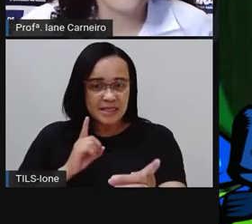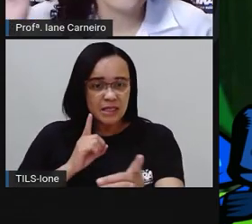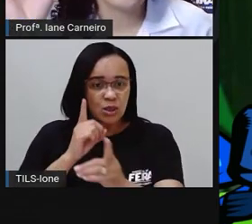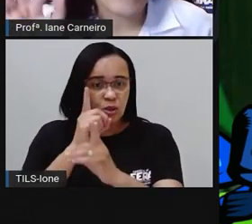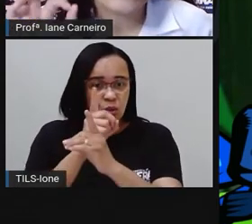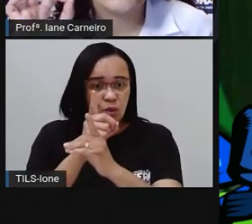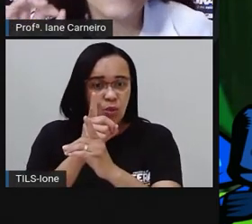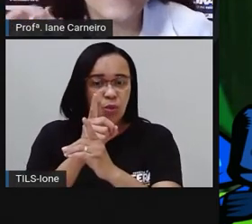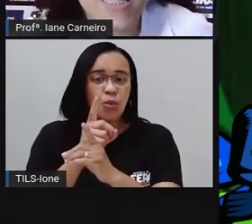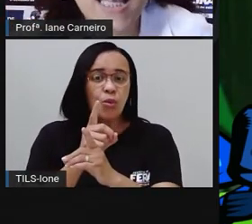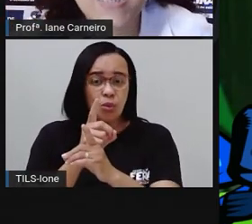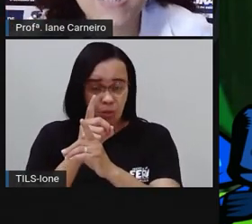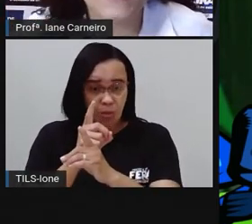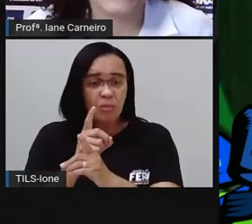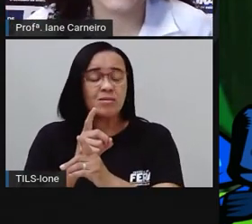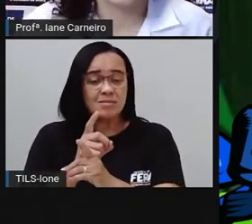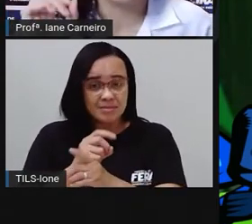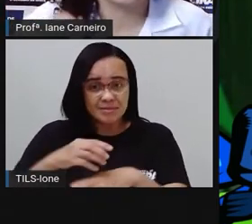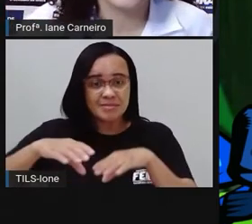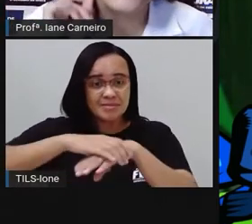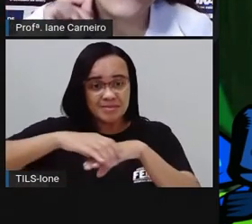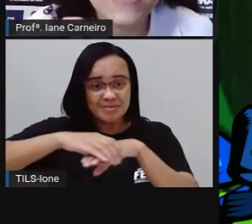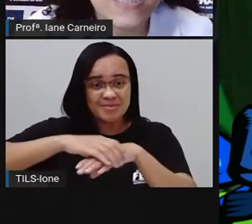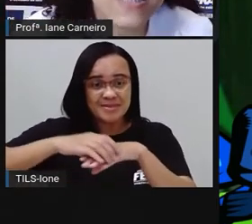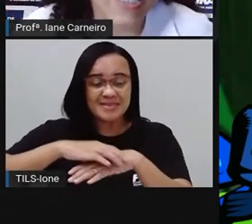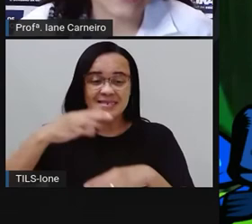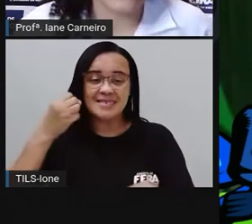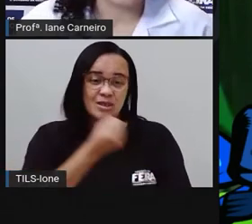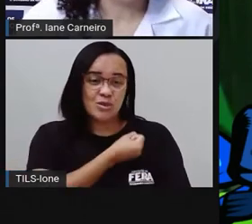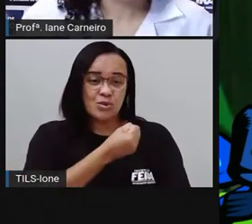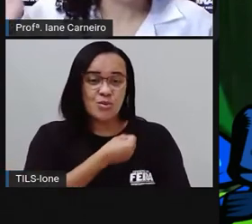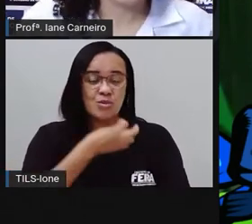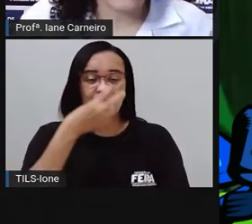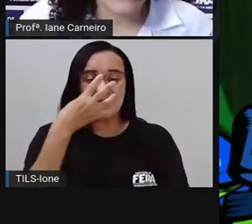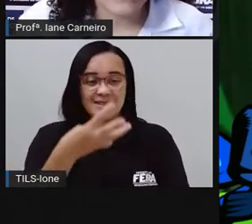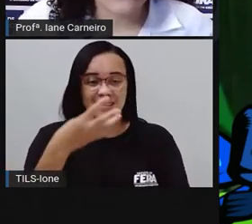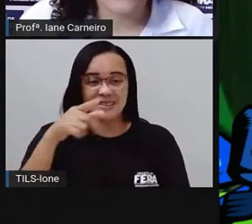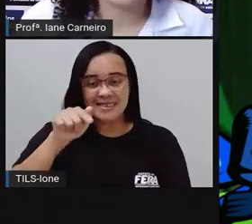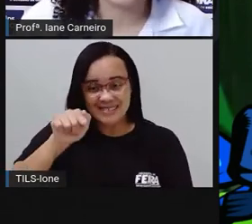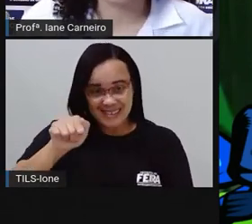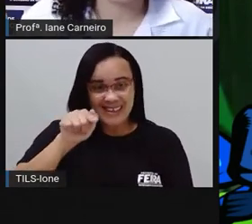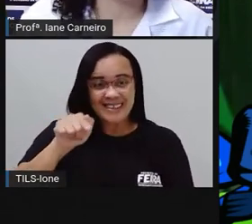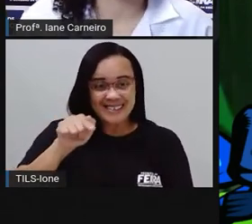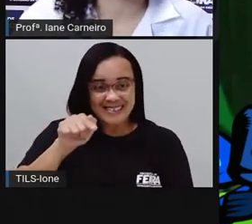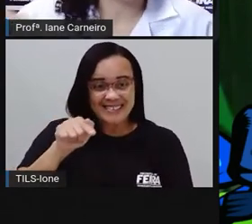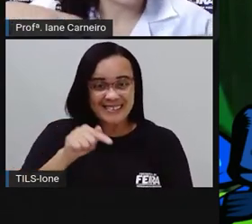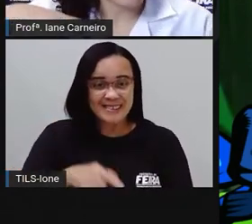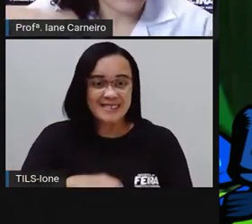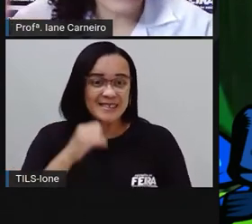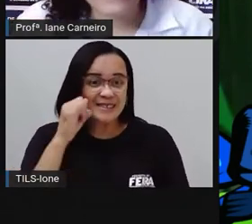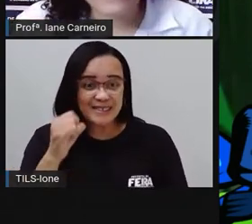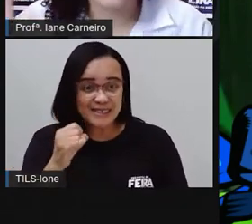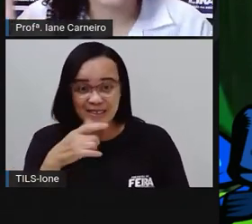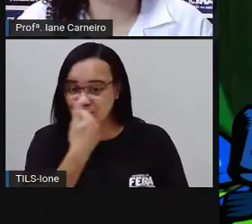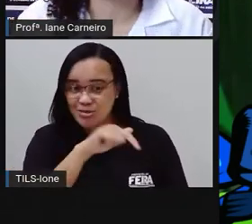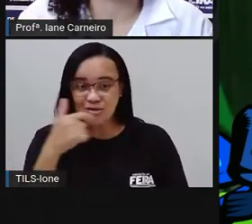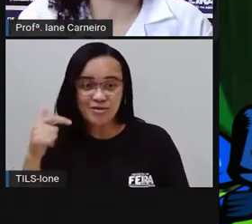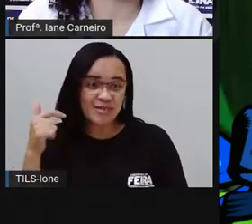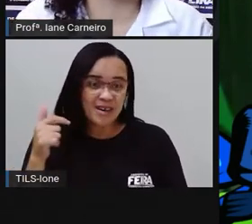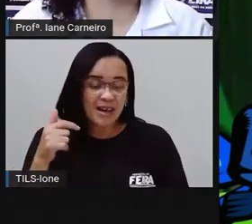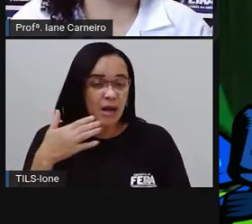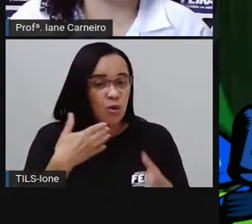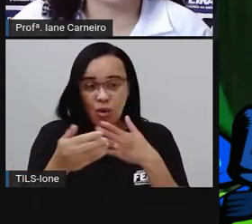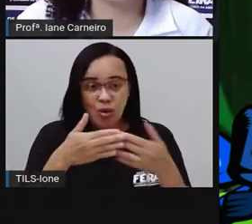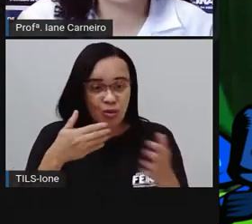Encontrar um par de tênis, tamanho 37. Se não tiver ninguém com pé 37 aí, pode pegar qualquer tênis que você